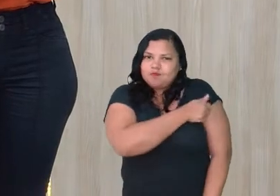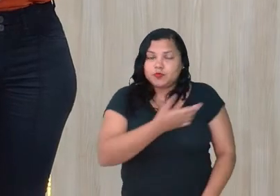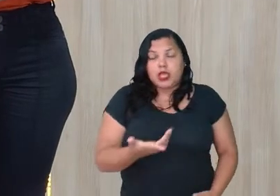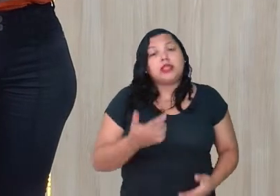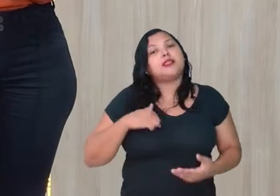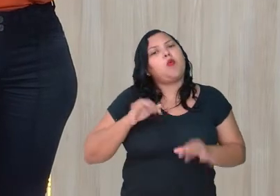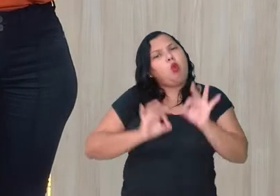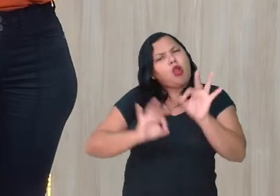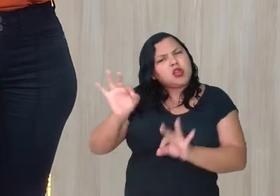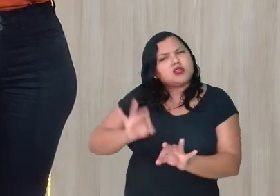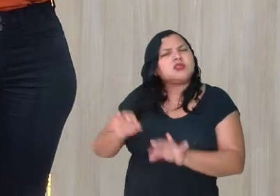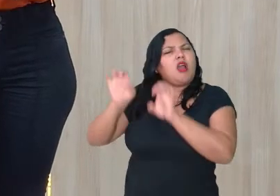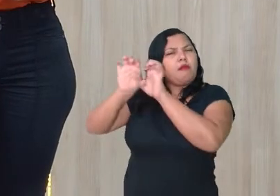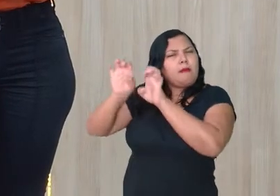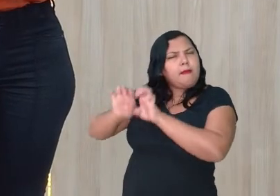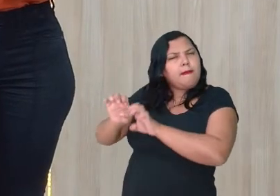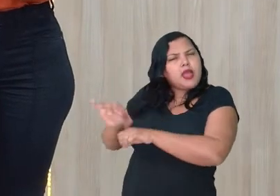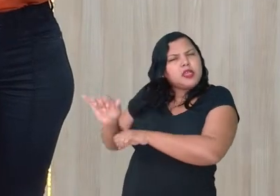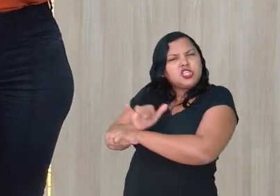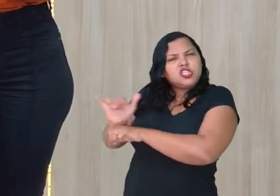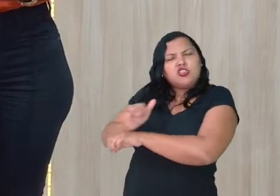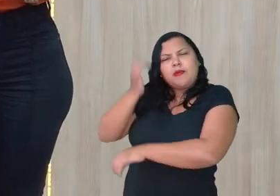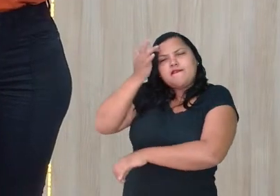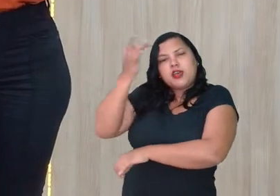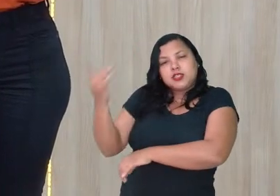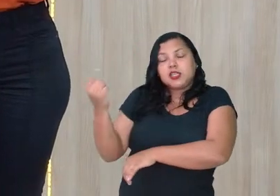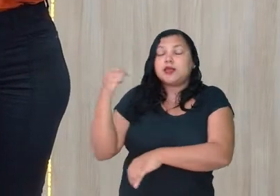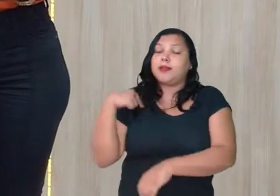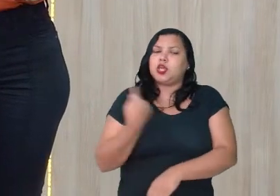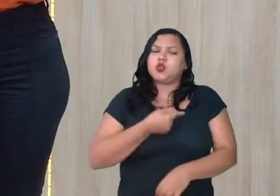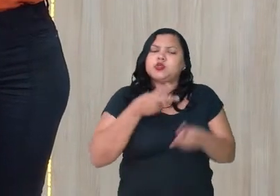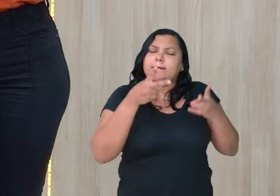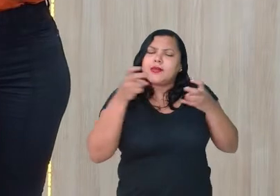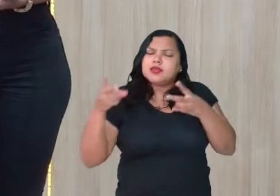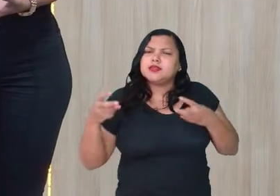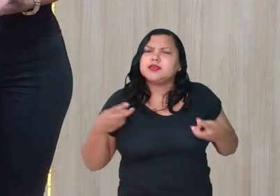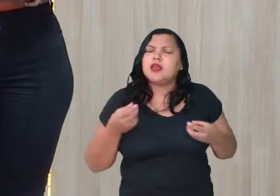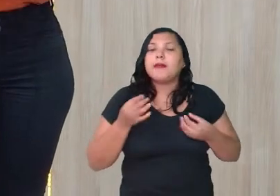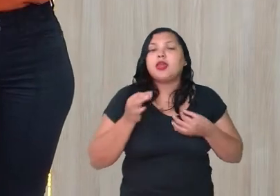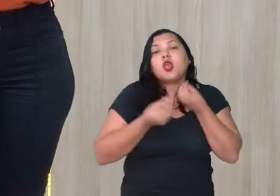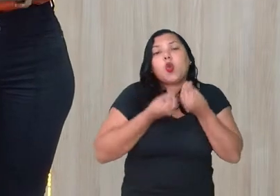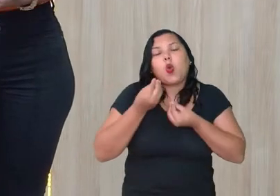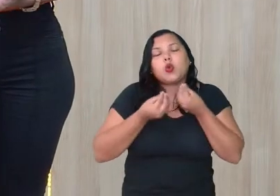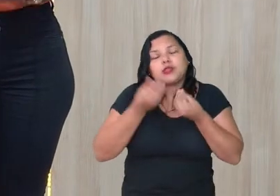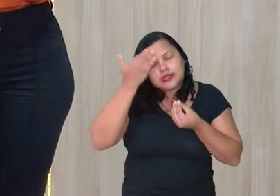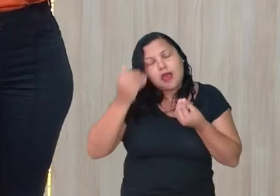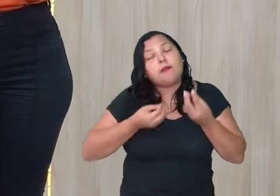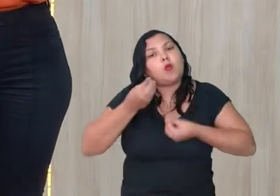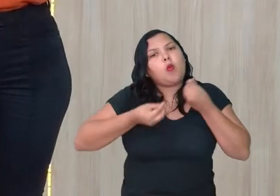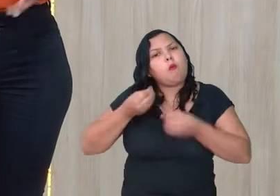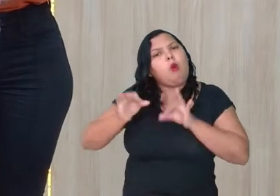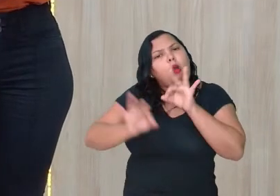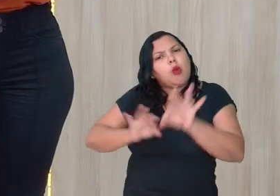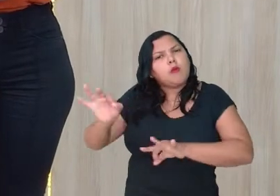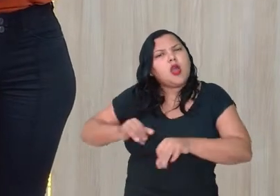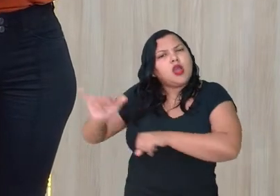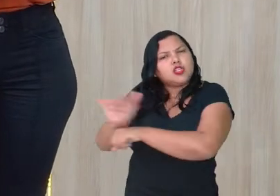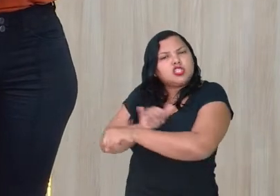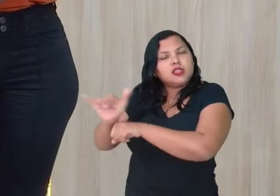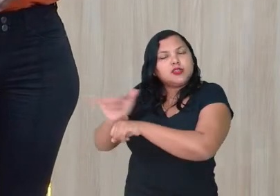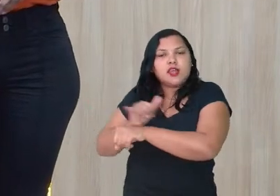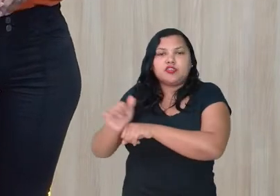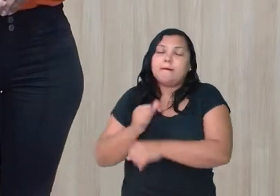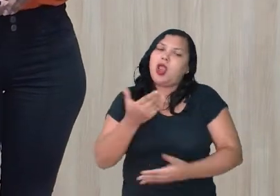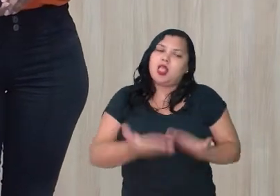fácil, para que a gente consiga construir os nossos planos adequados e adaptados para atender esse